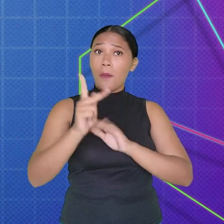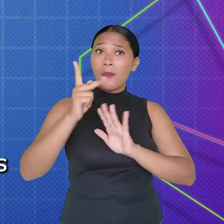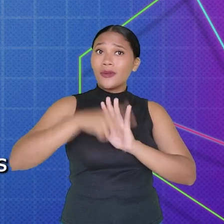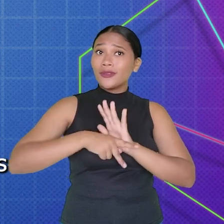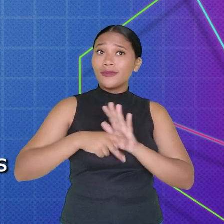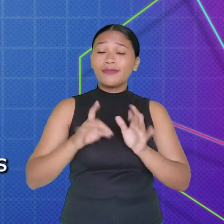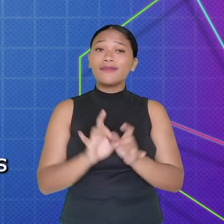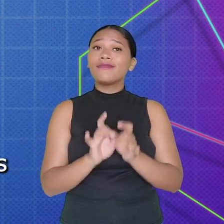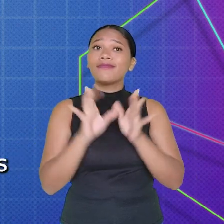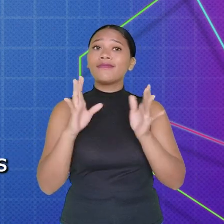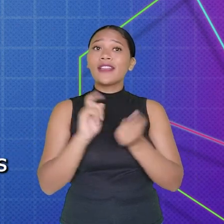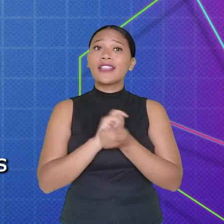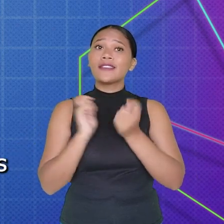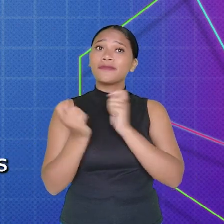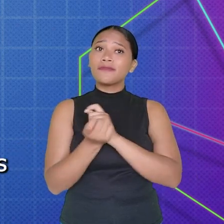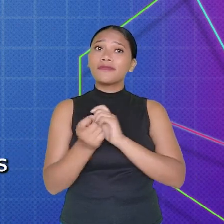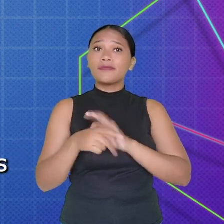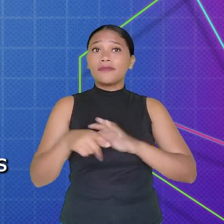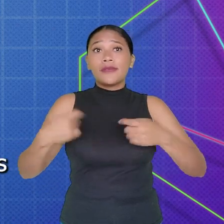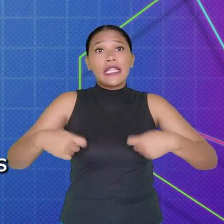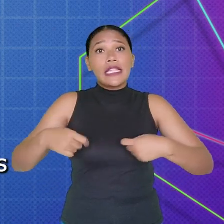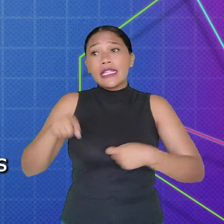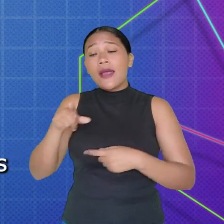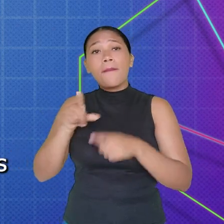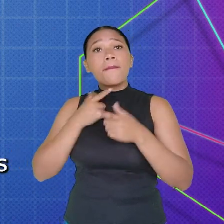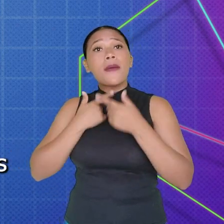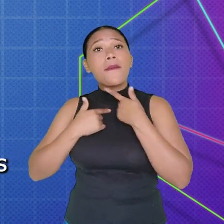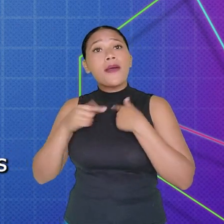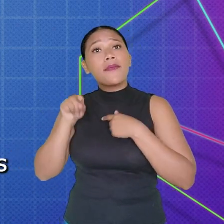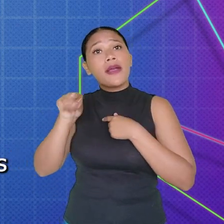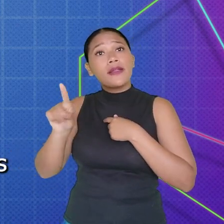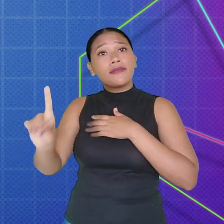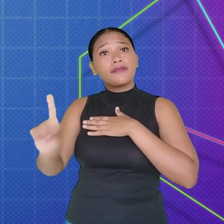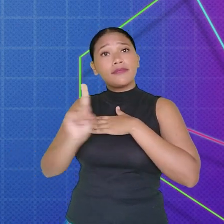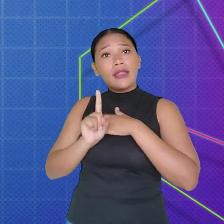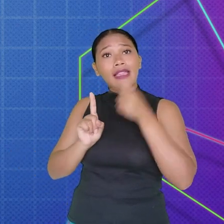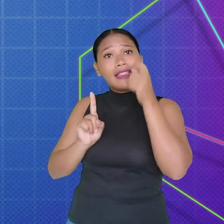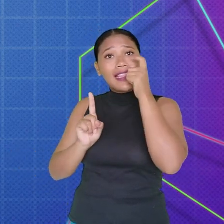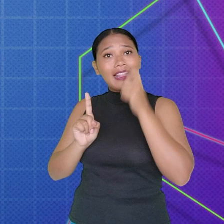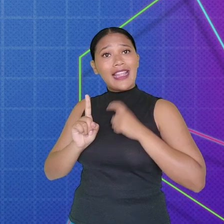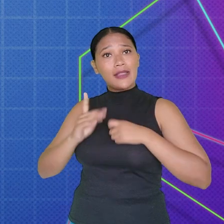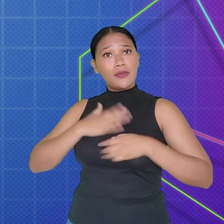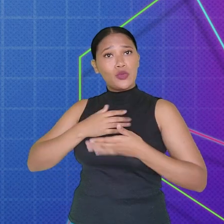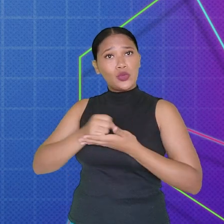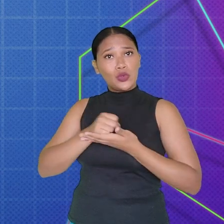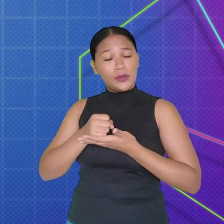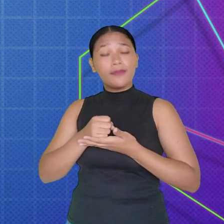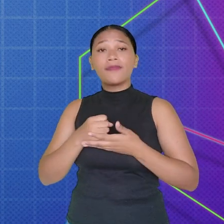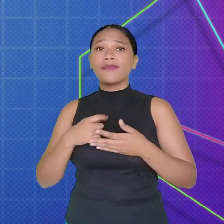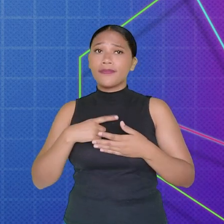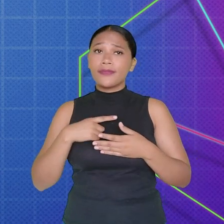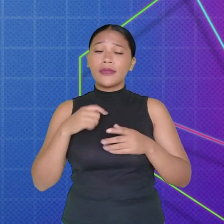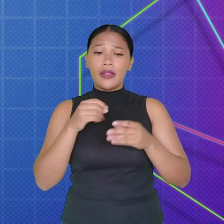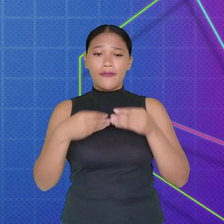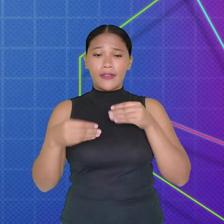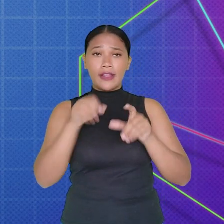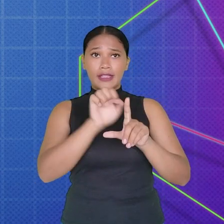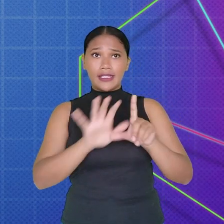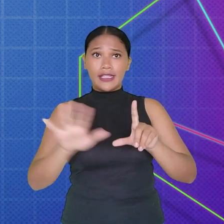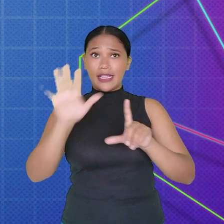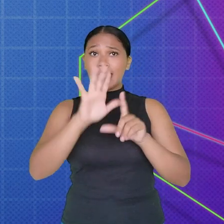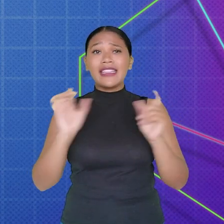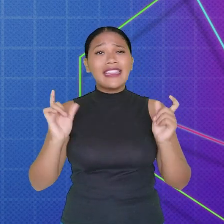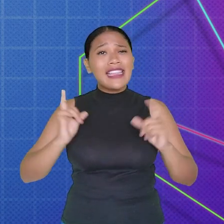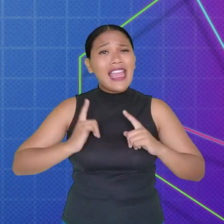projeto, permitindo que ele se adapte às necessidades e preferências do usuário. O Construct oferece uma ampla variedade de